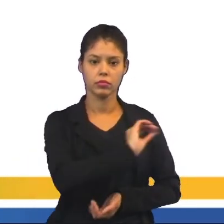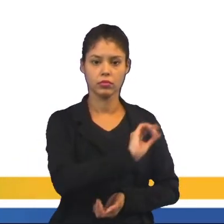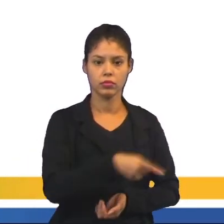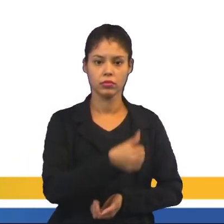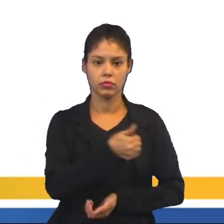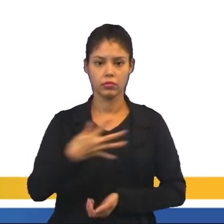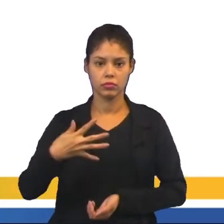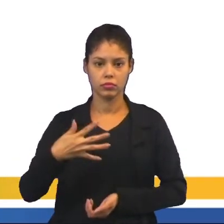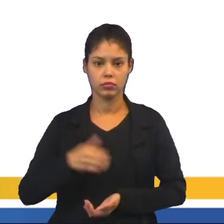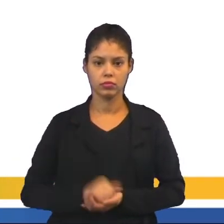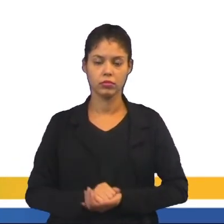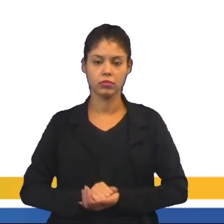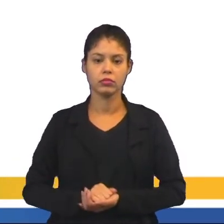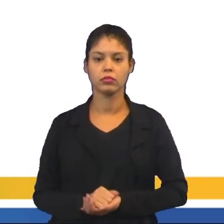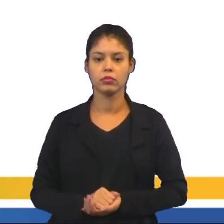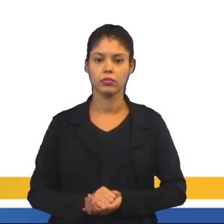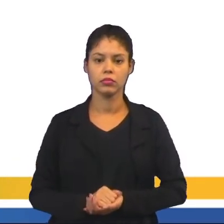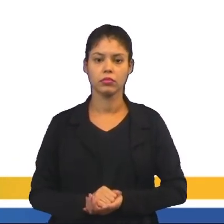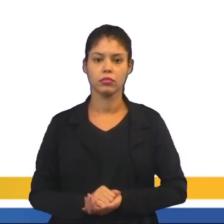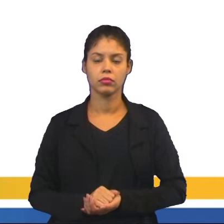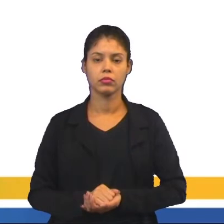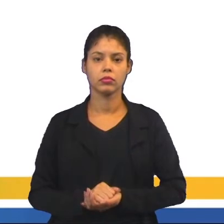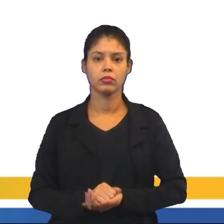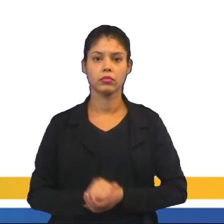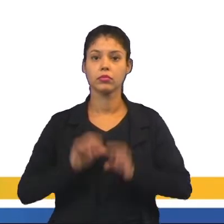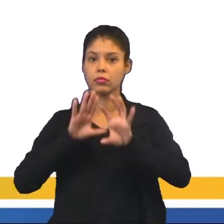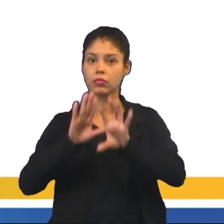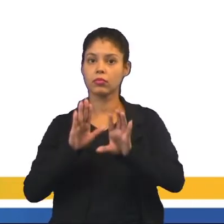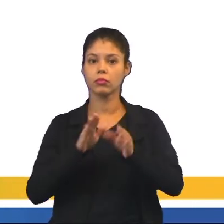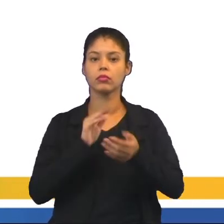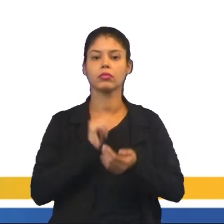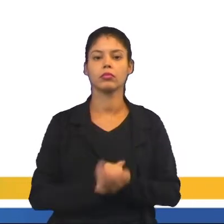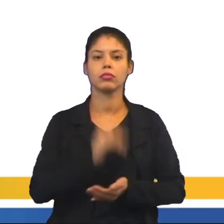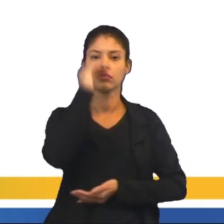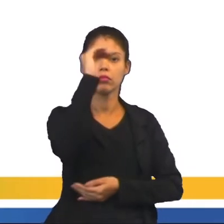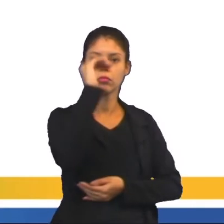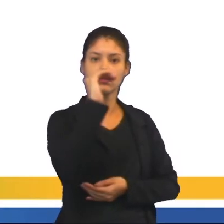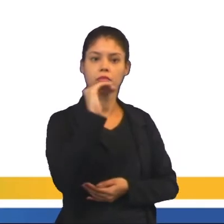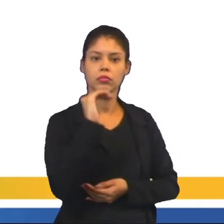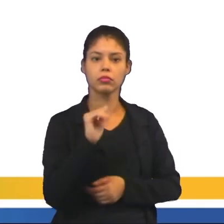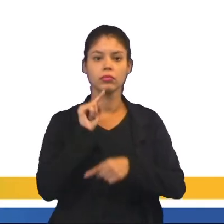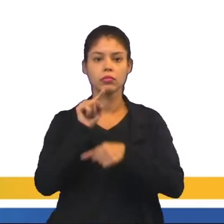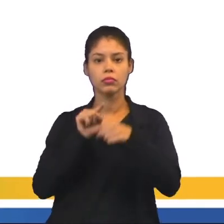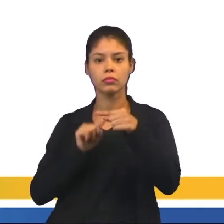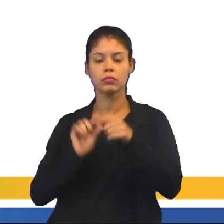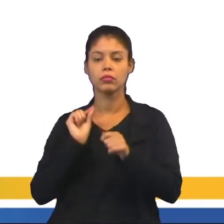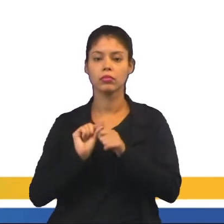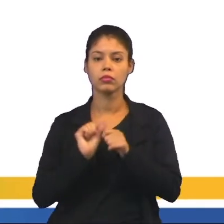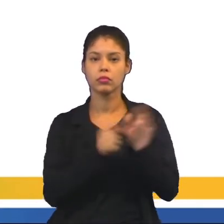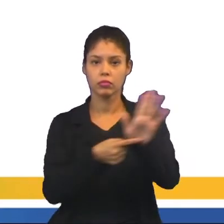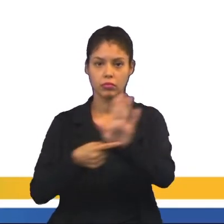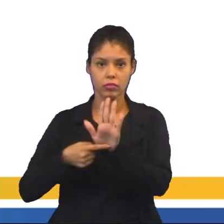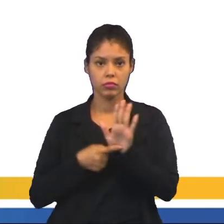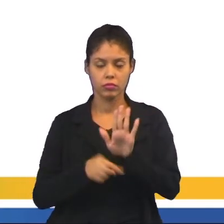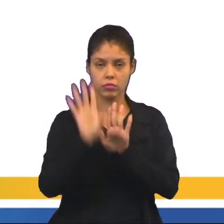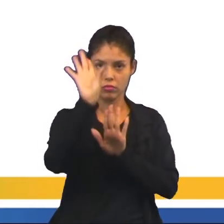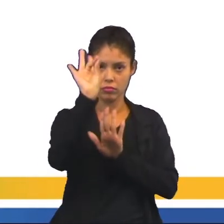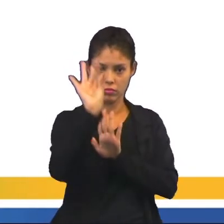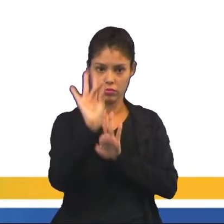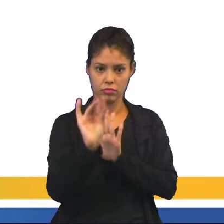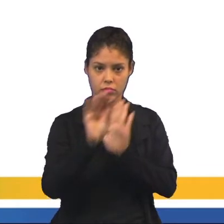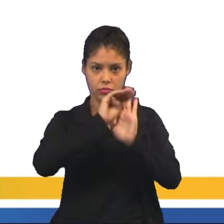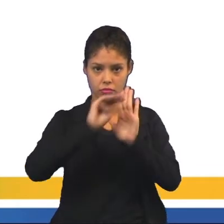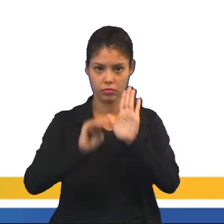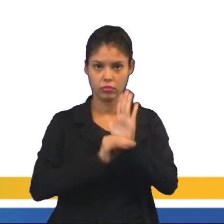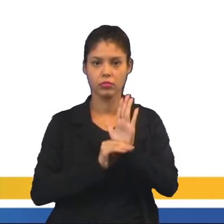0,212 e 0,14. Então, essas aí foram essas divisões que a gente mostrou aqui atrás, nessa